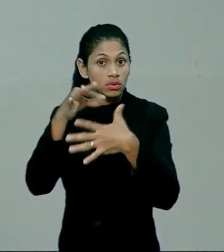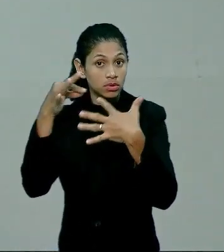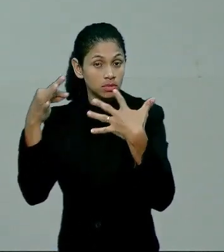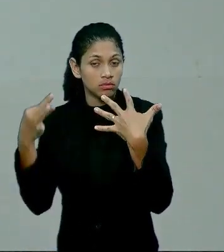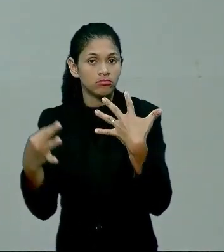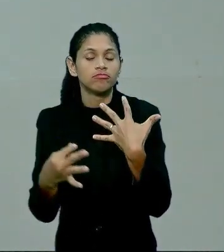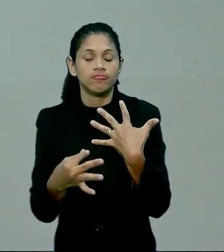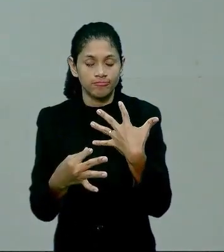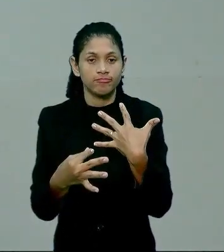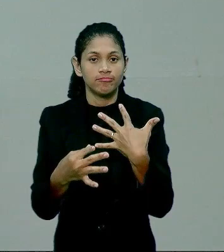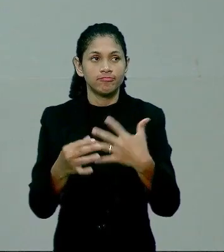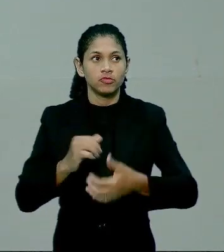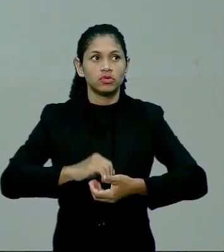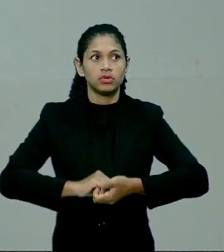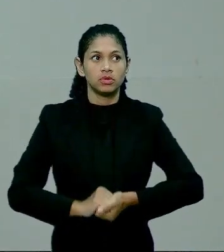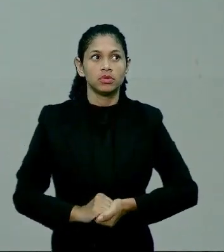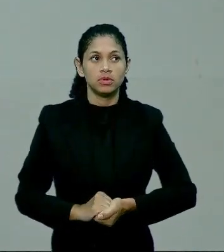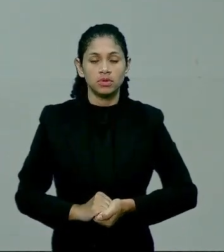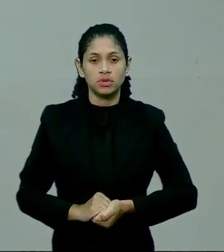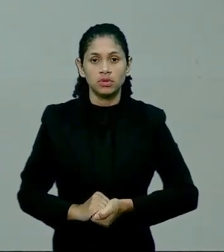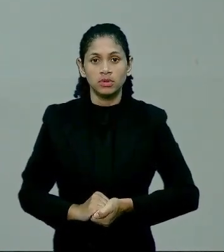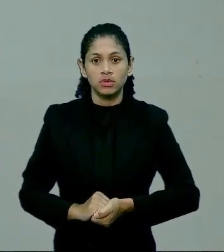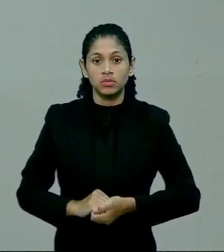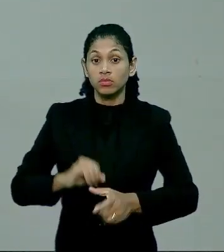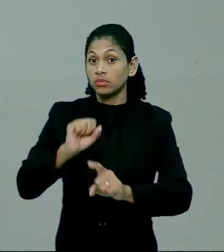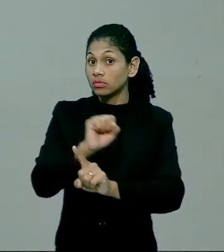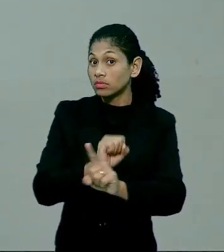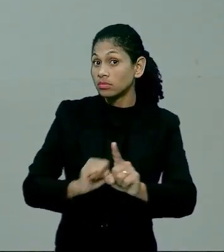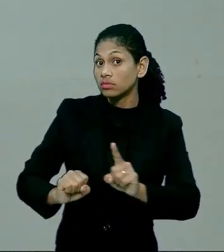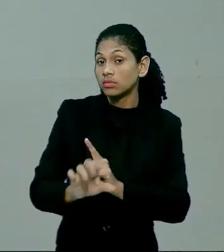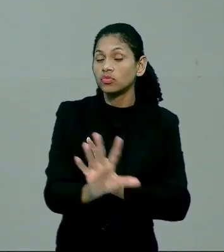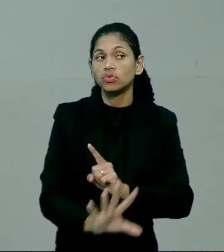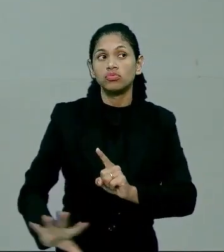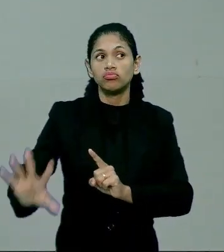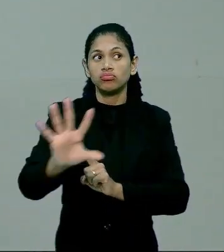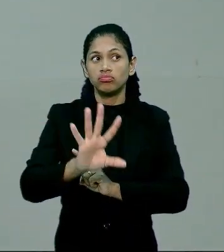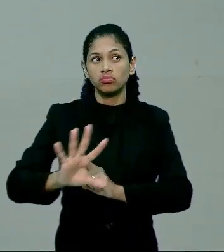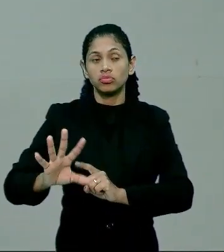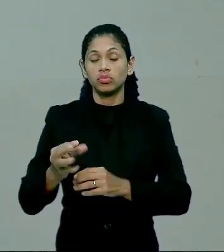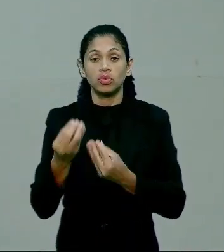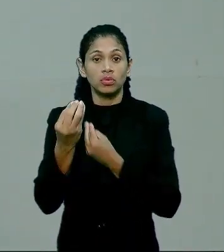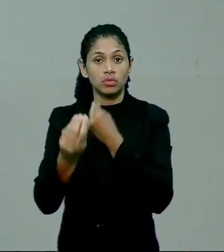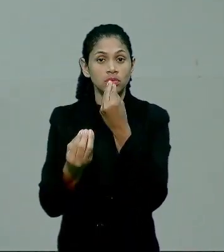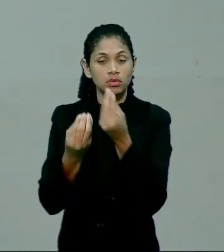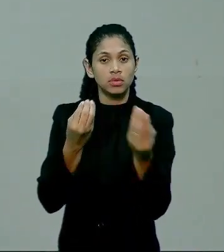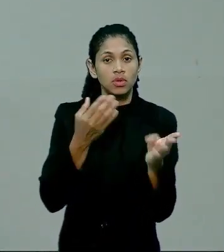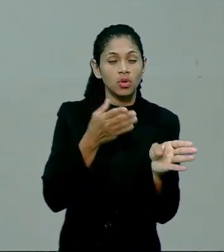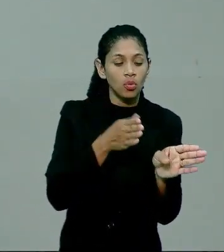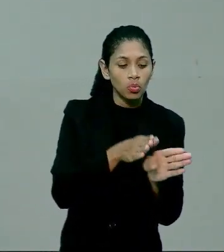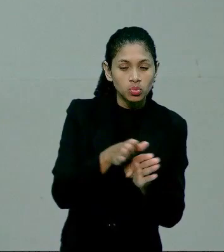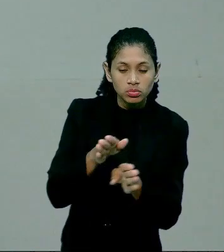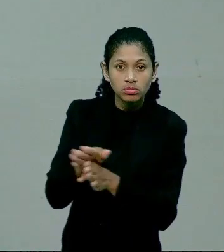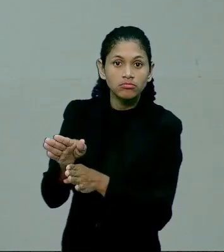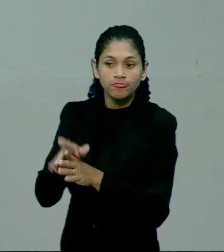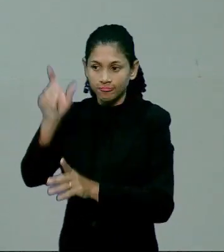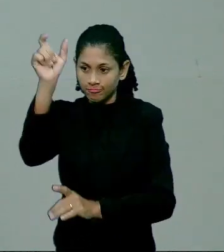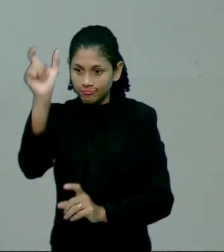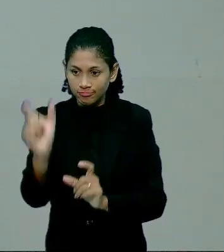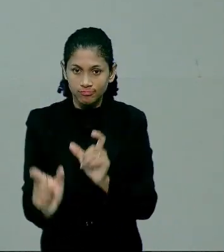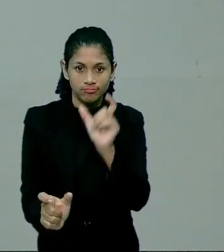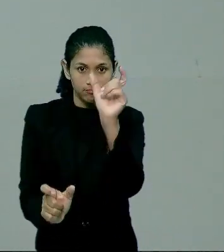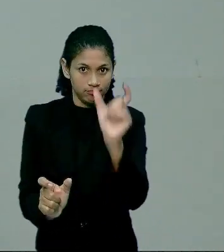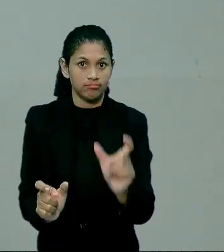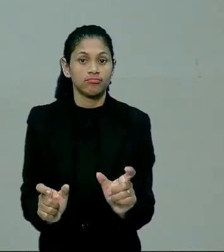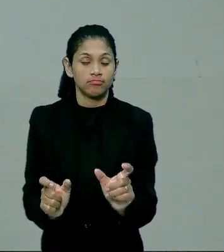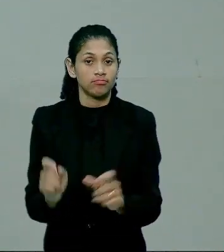padrão estético. Então, a gente pode fazer um mix de informações que vai fazer esse direcionamento. Compreendendo esse dilema da